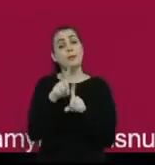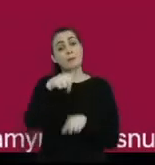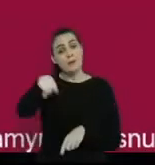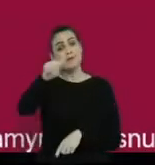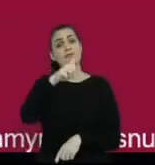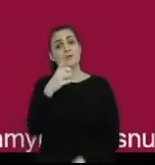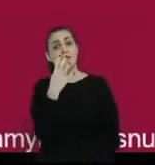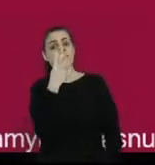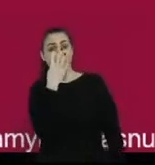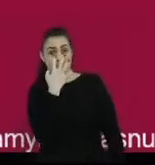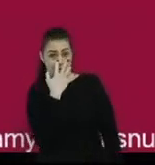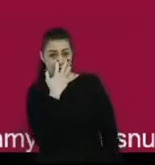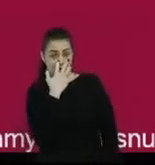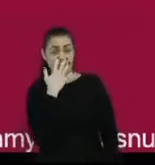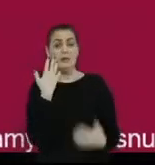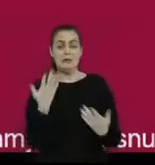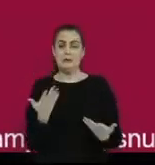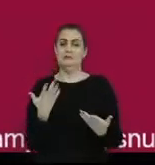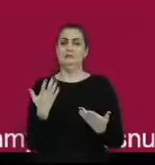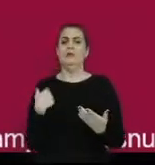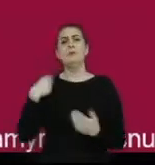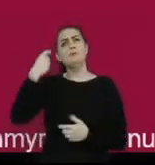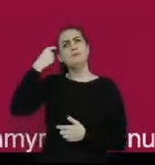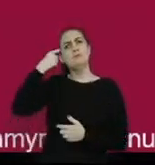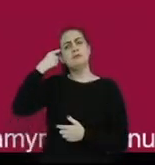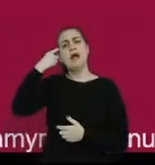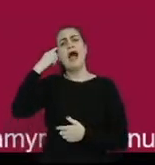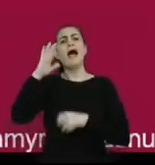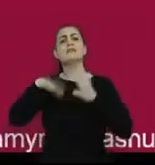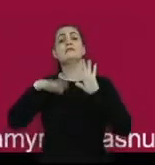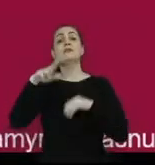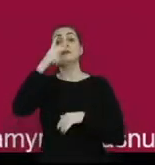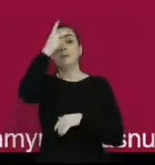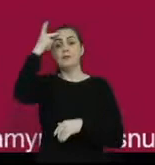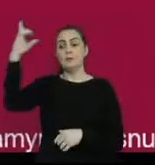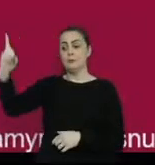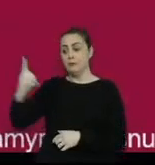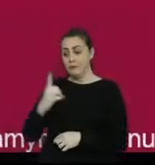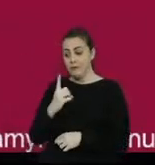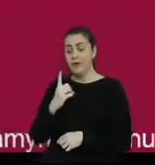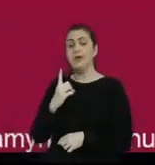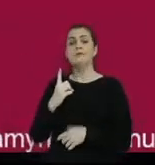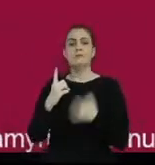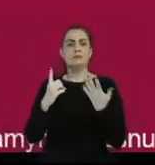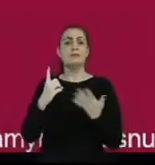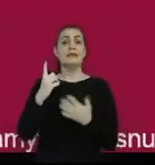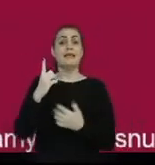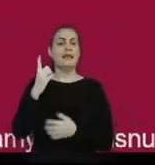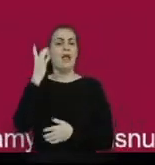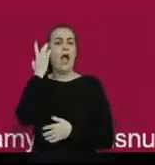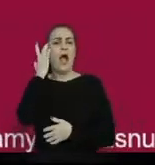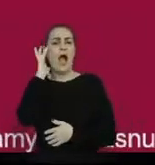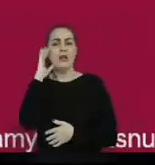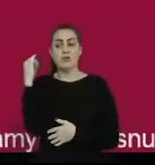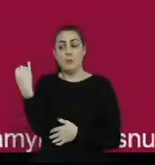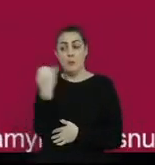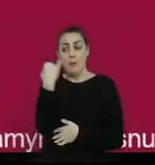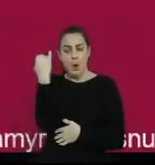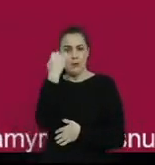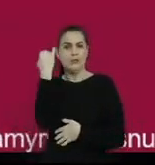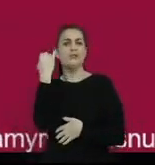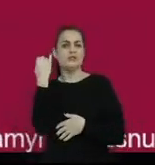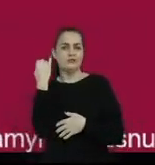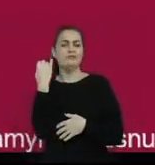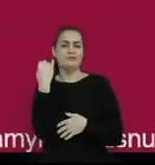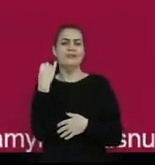recebo, às vezes, as pessoas que acabam dando importância muito a pré-treino industrializado, aqueles pré-treinos que têm muitas substâncias que podem fazer